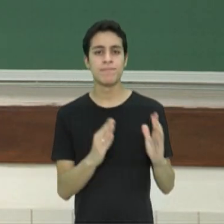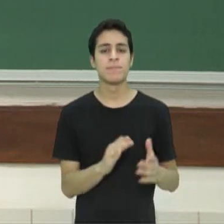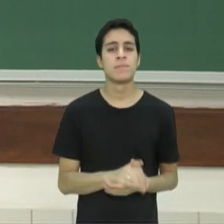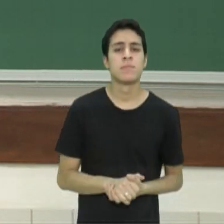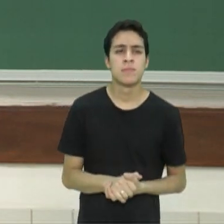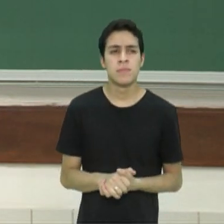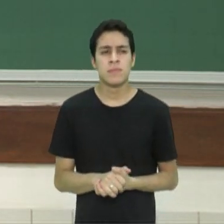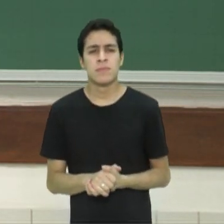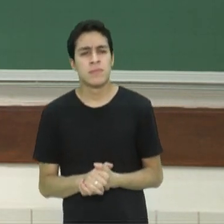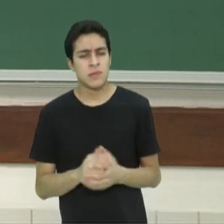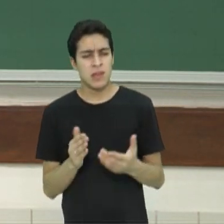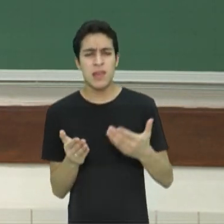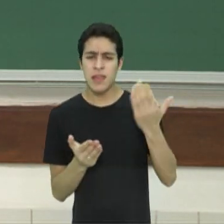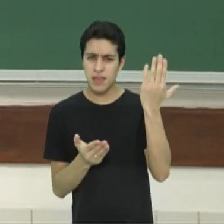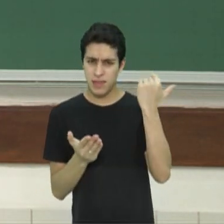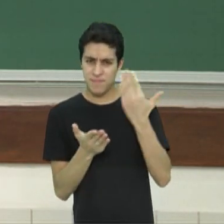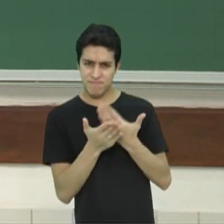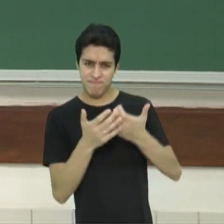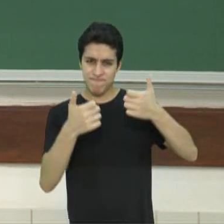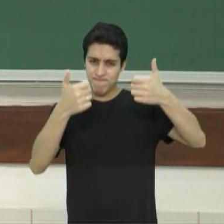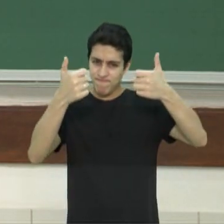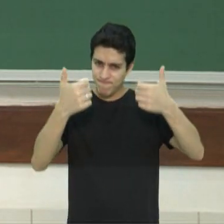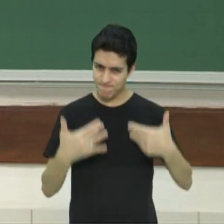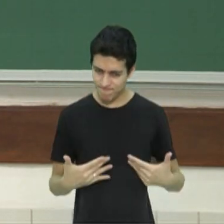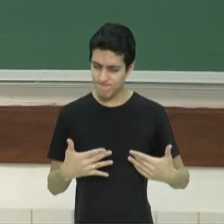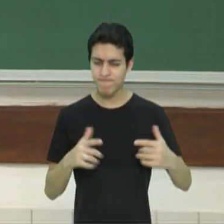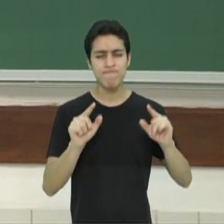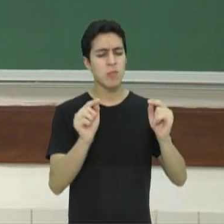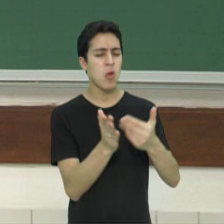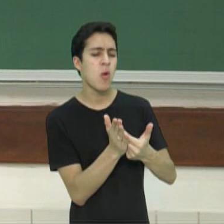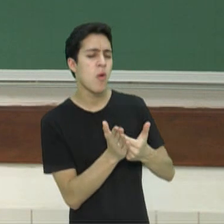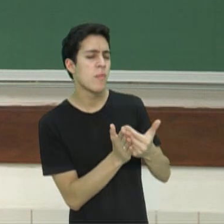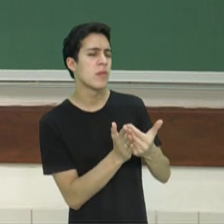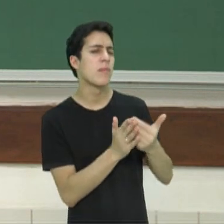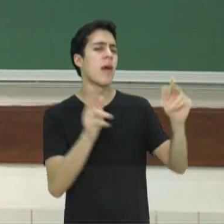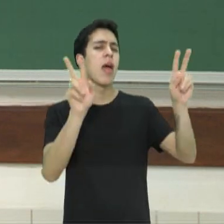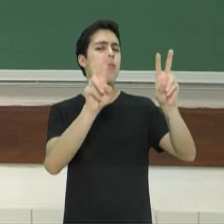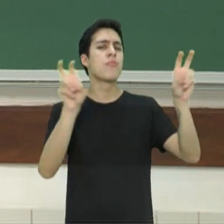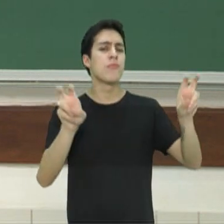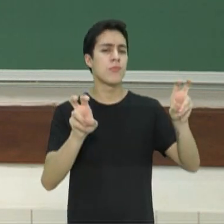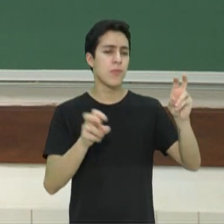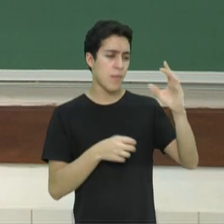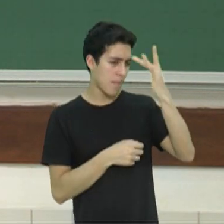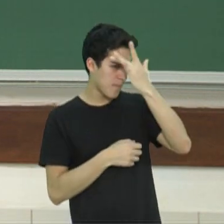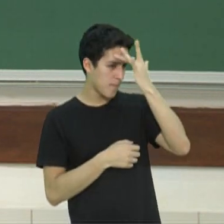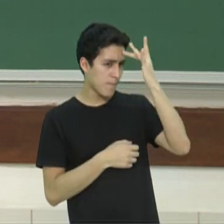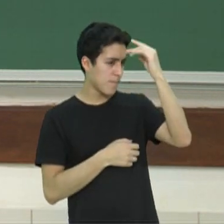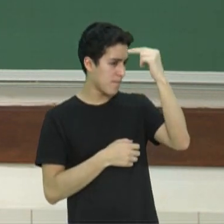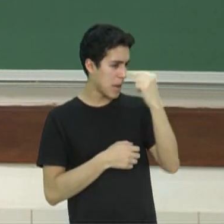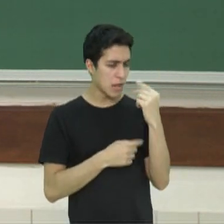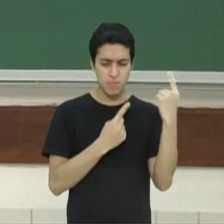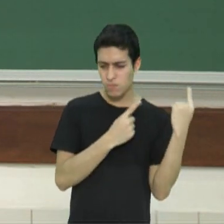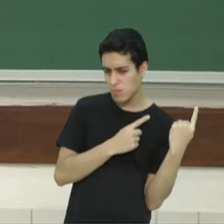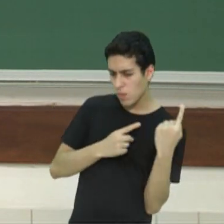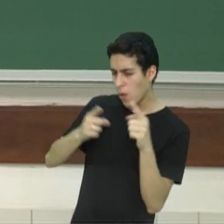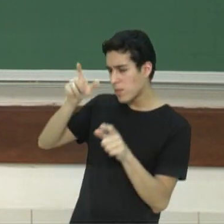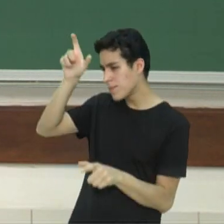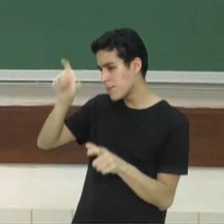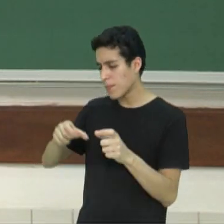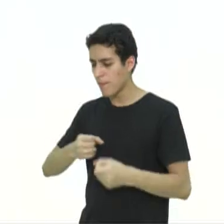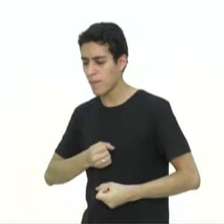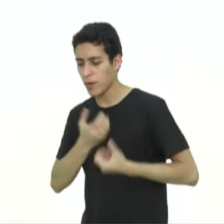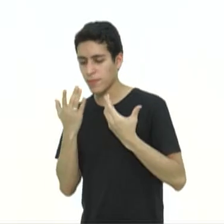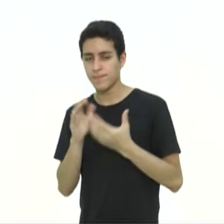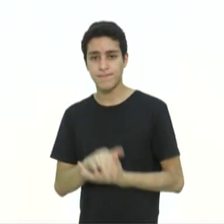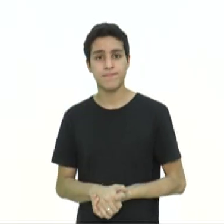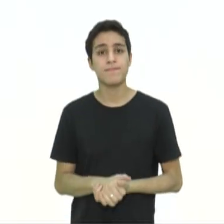Como já falamos, na aula anterior começamos o assunto Platão contra os poetas, nossa aula de número 45. Na aula de